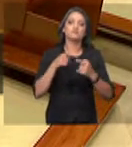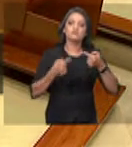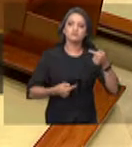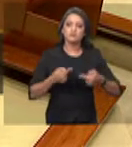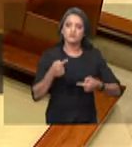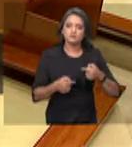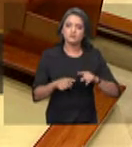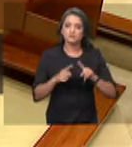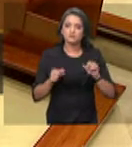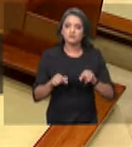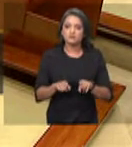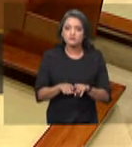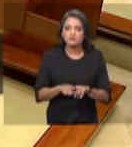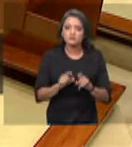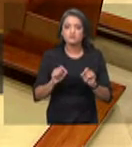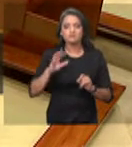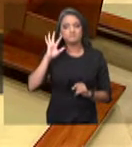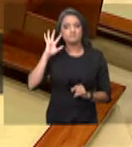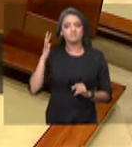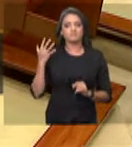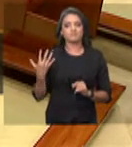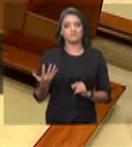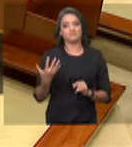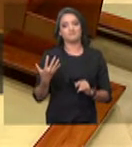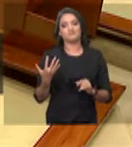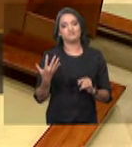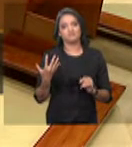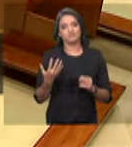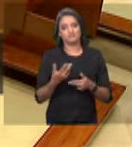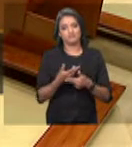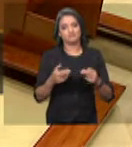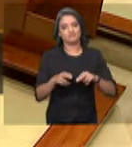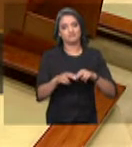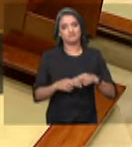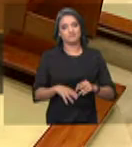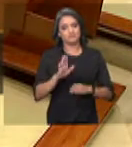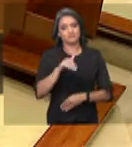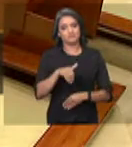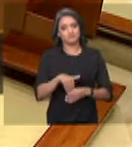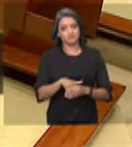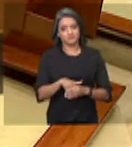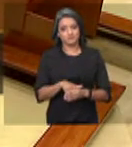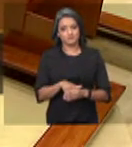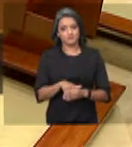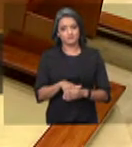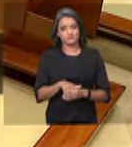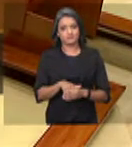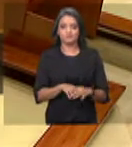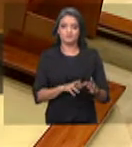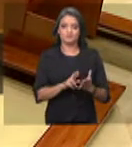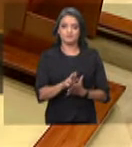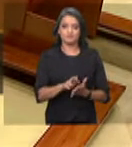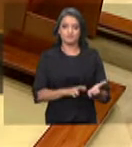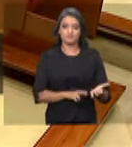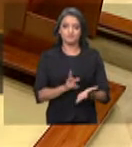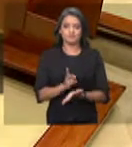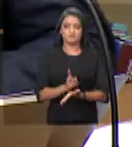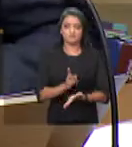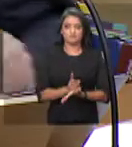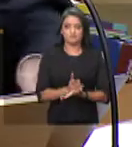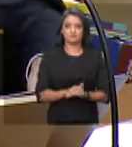até de resolução nos termos do voto lista interna do plenário que parte da plateia